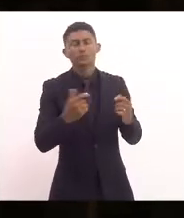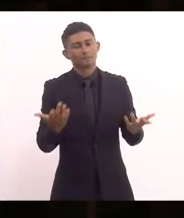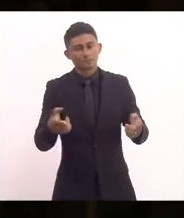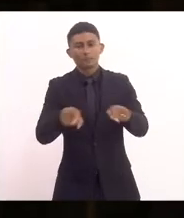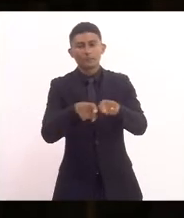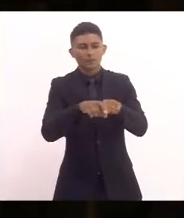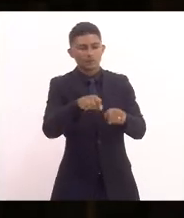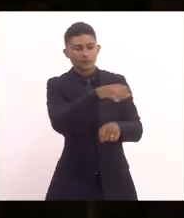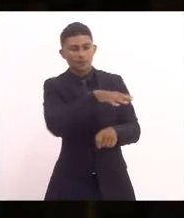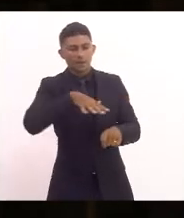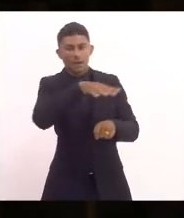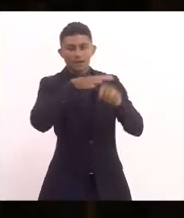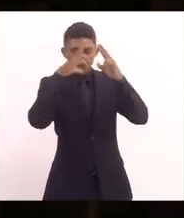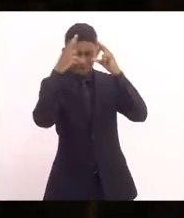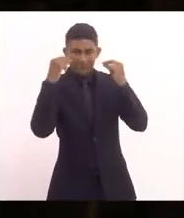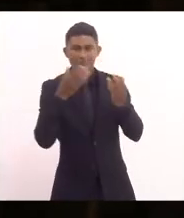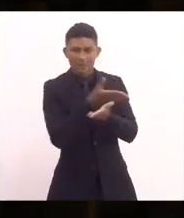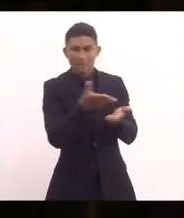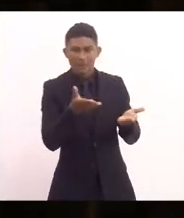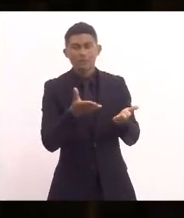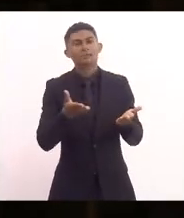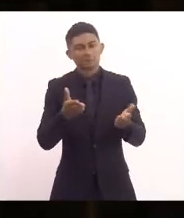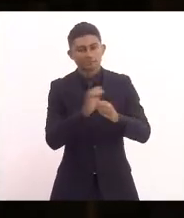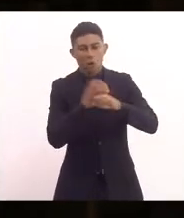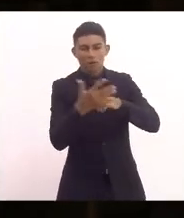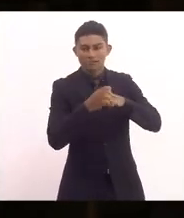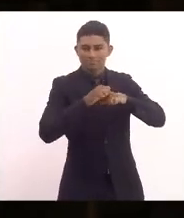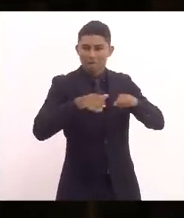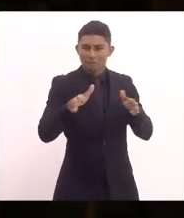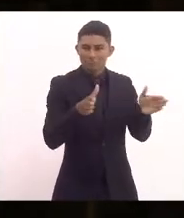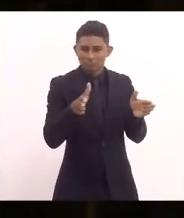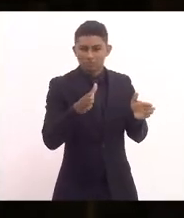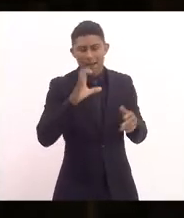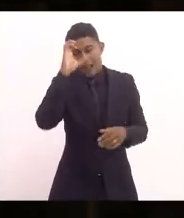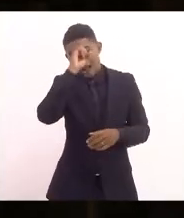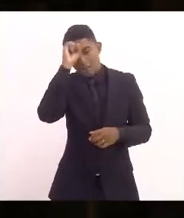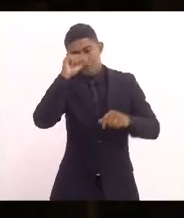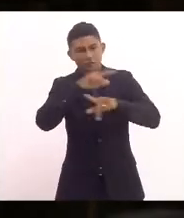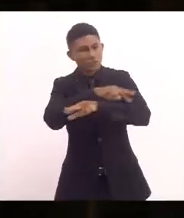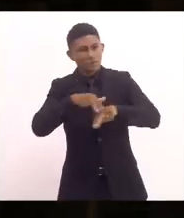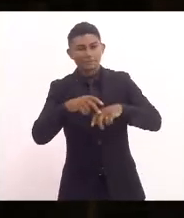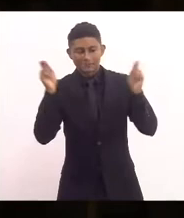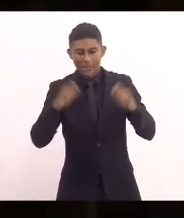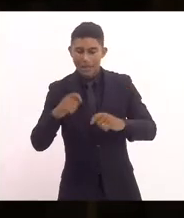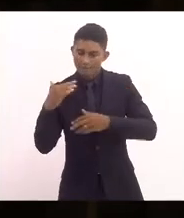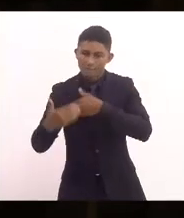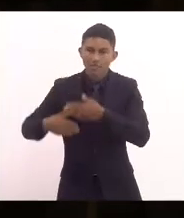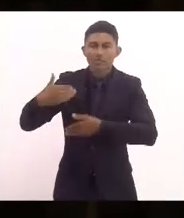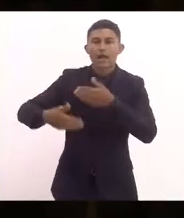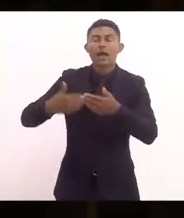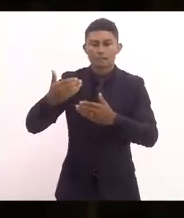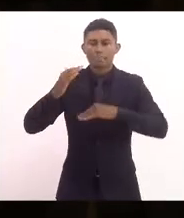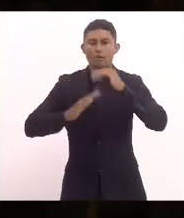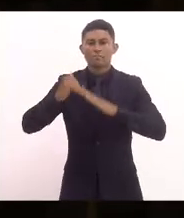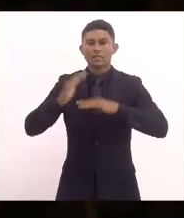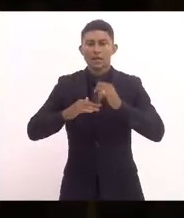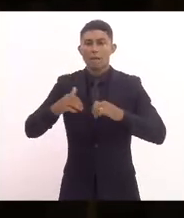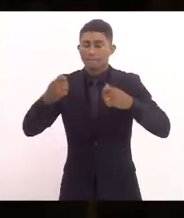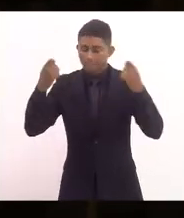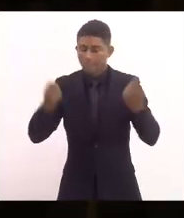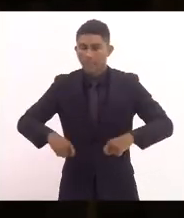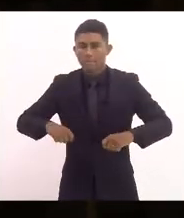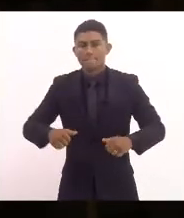poderá, a partir das lições aprendidas, avançar para a melhoria das condições da profissão no cenário